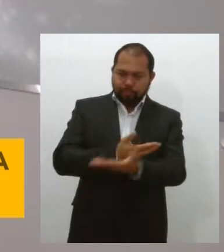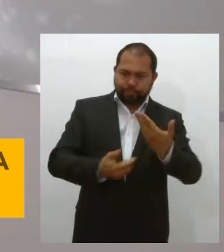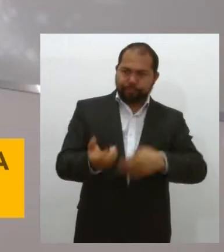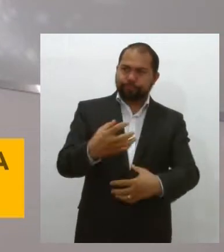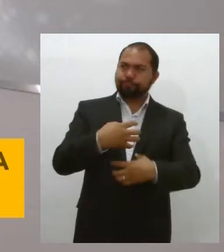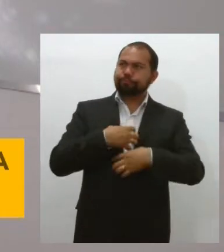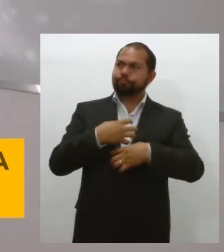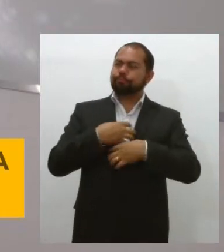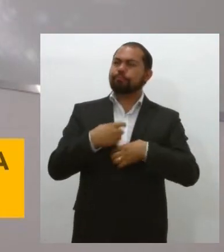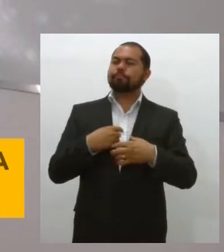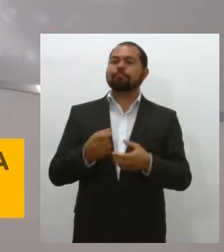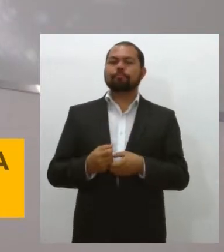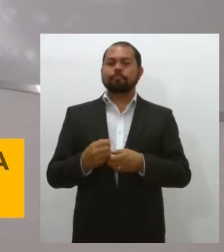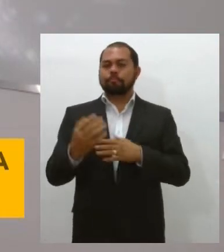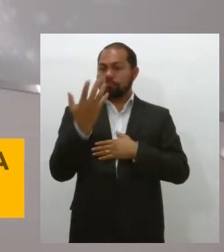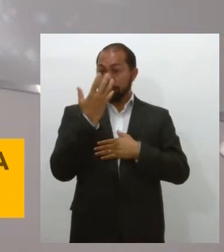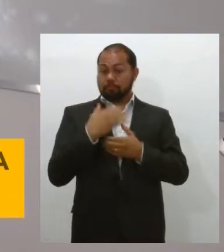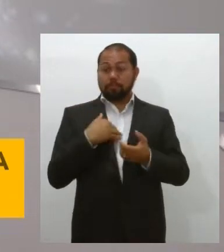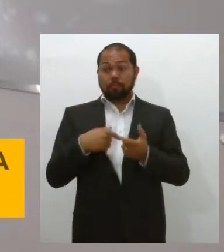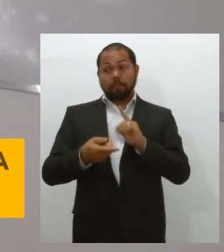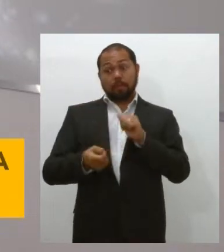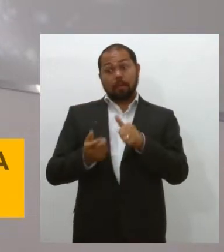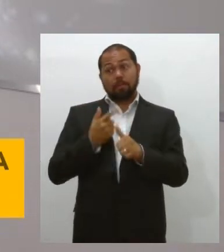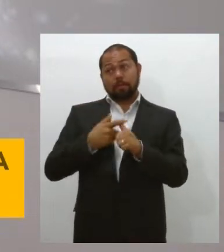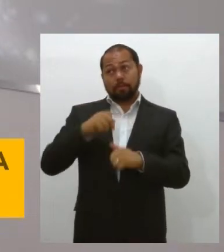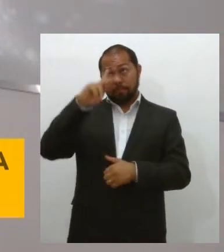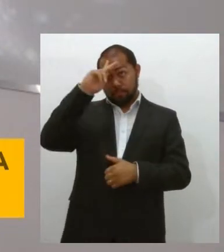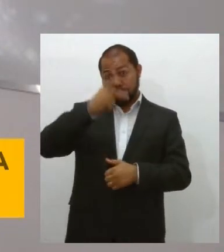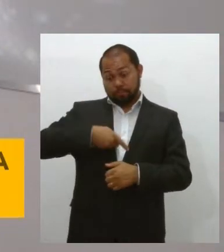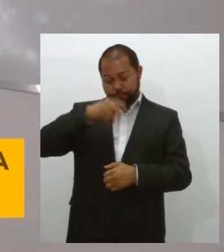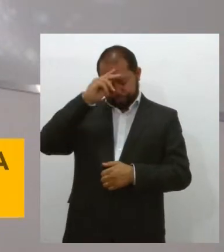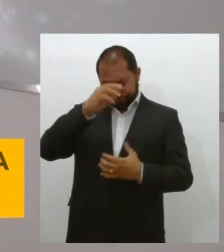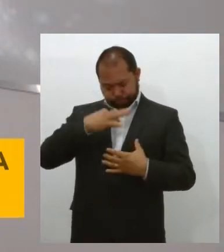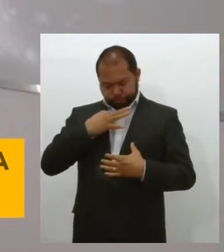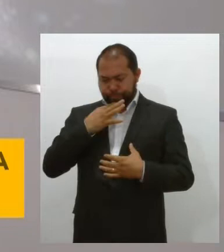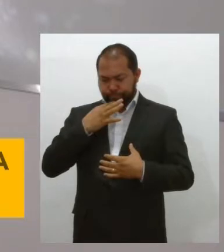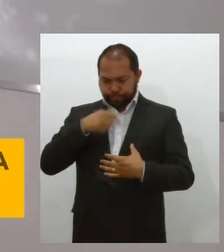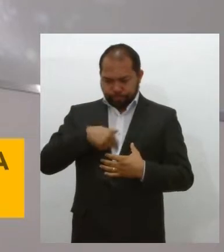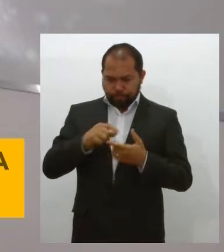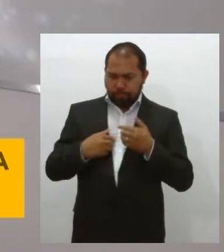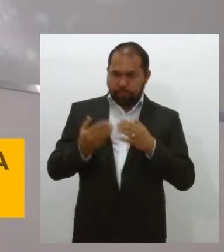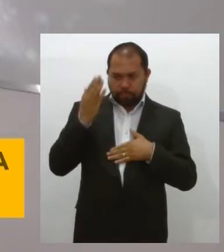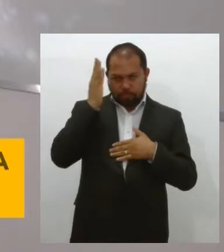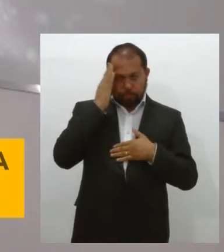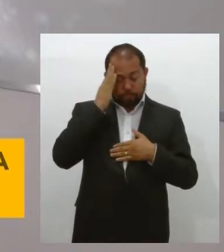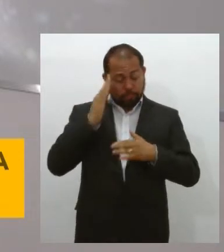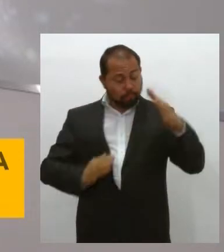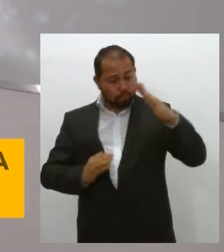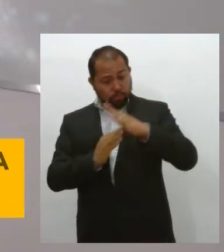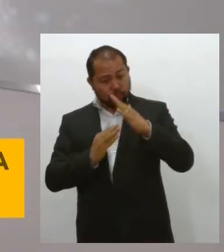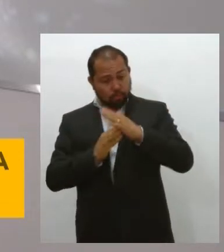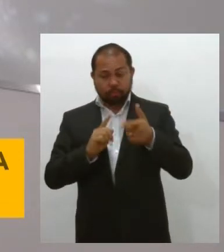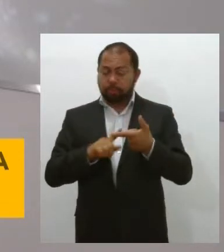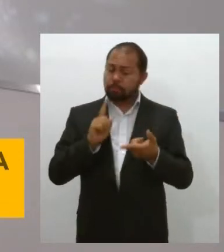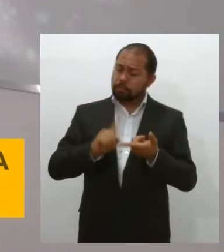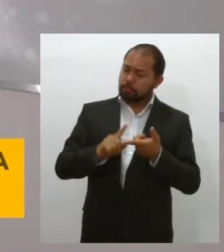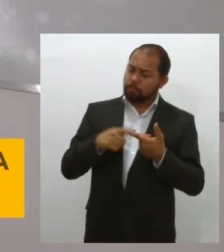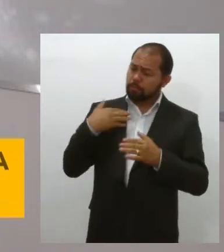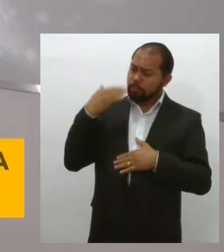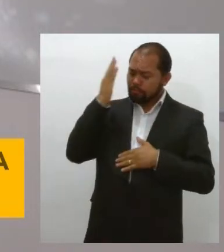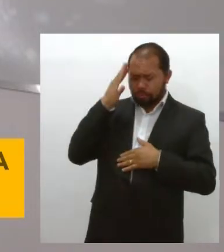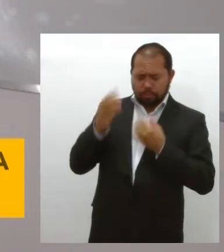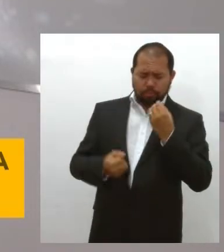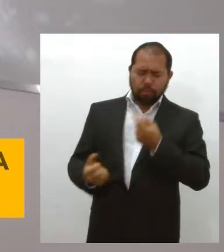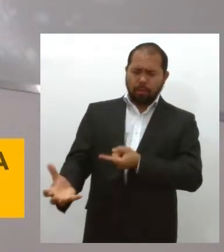outro. Primeiro ele se autoconhecer, né, ele saber os seus limites e ele saber também como reagir diante das pressões que nós temos